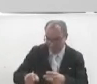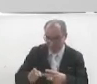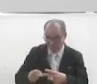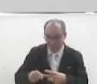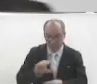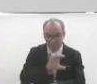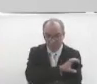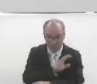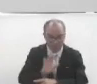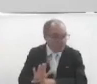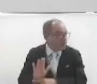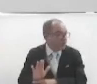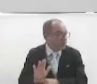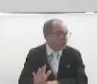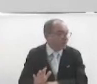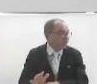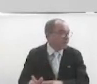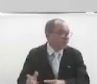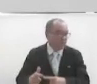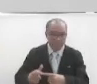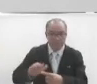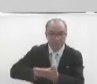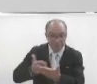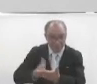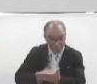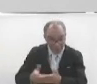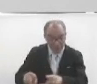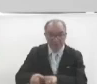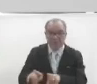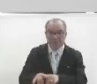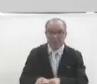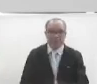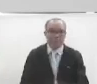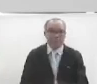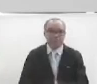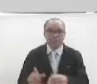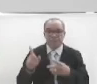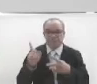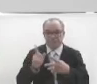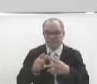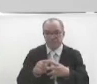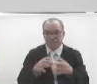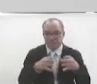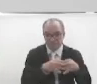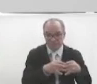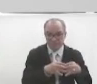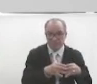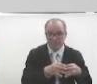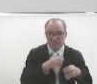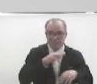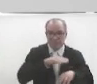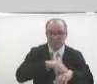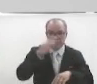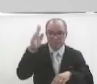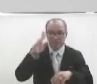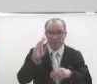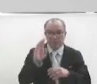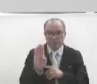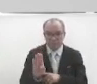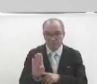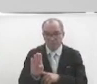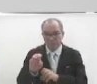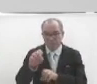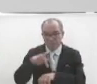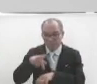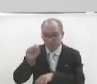de apoio à gestão secretário escolar e intérprete de Libras a tosse a nível superior classe B